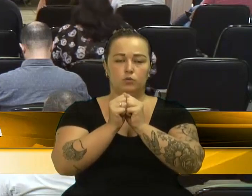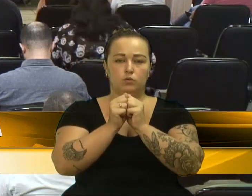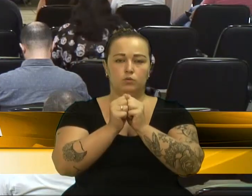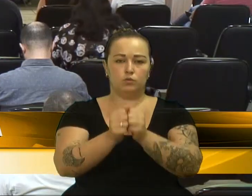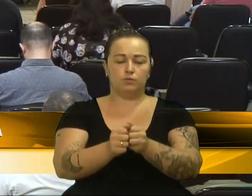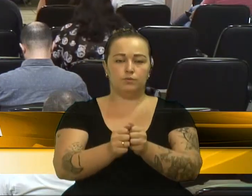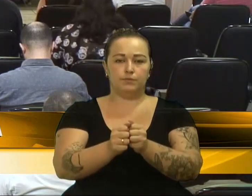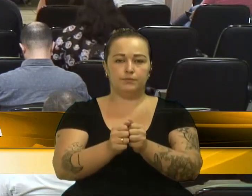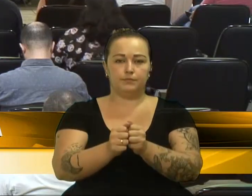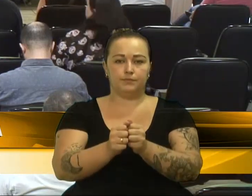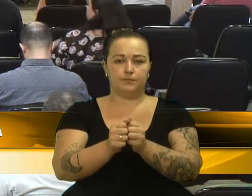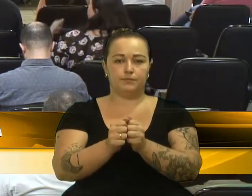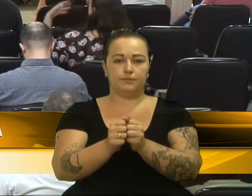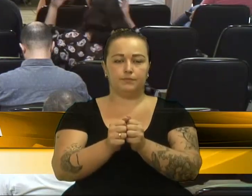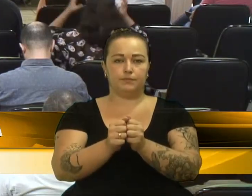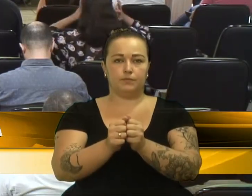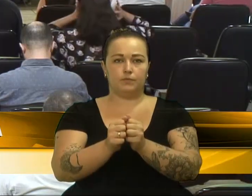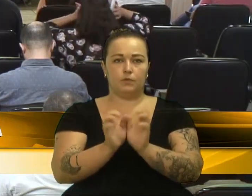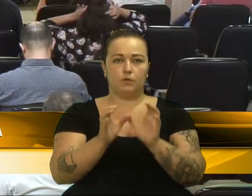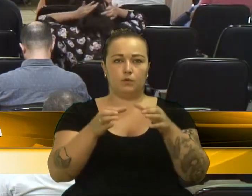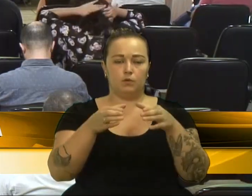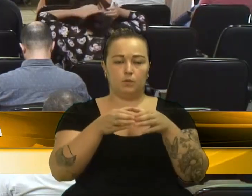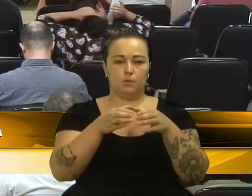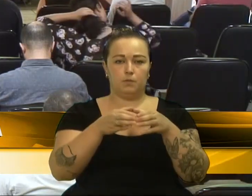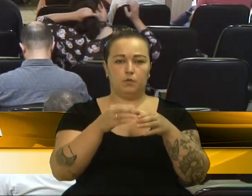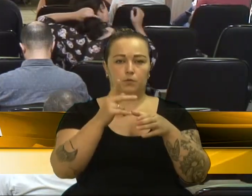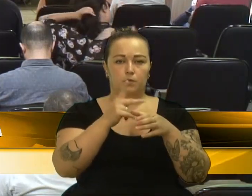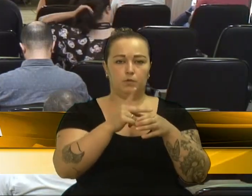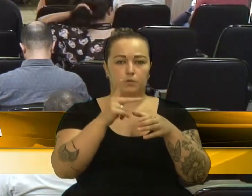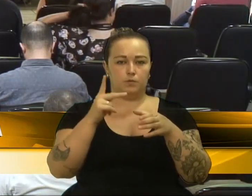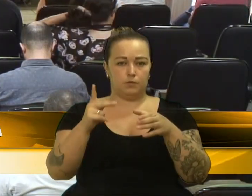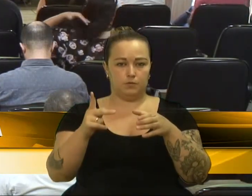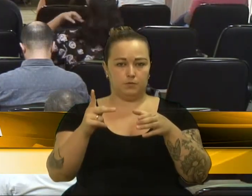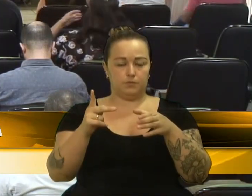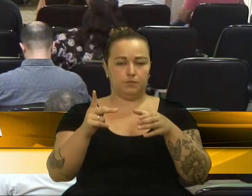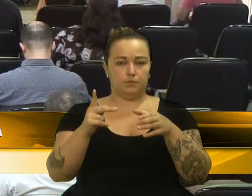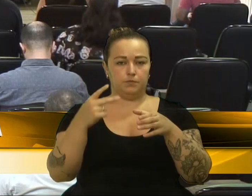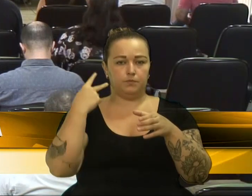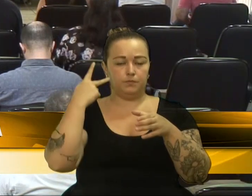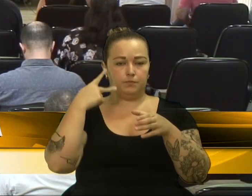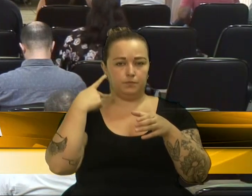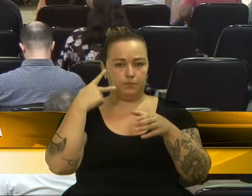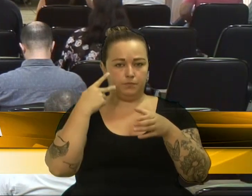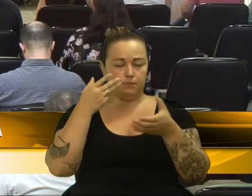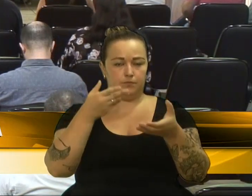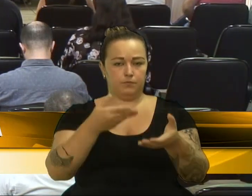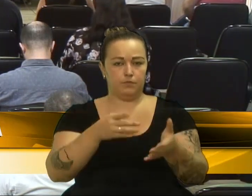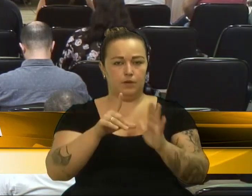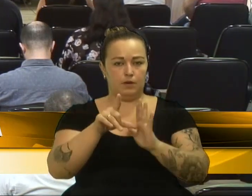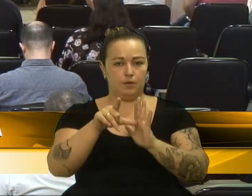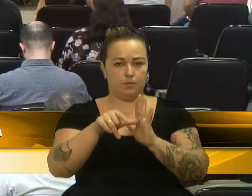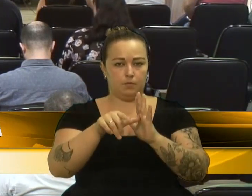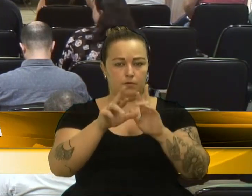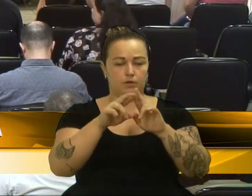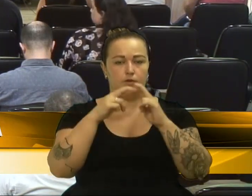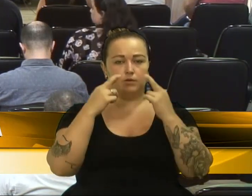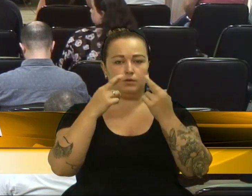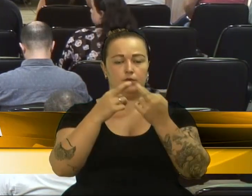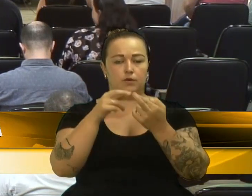nosso executivo do Partido Progressista. Após a reunião, este vereador também